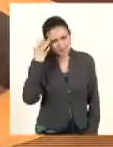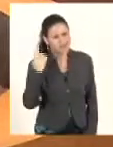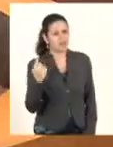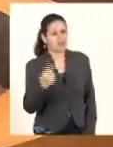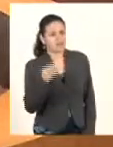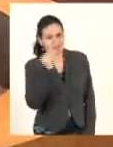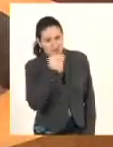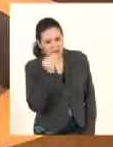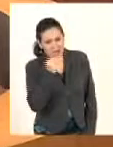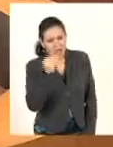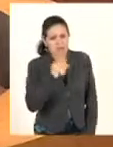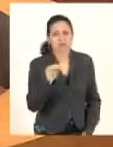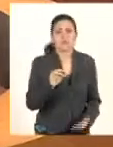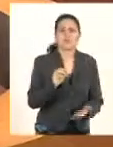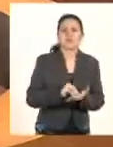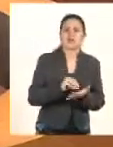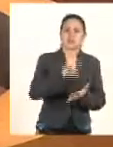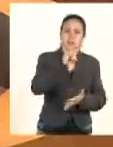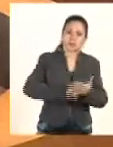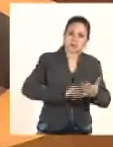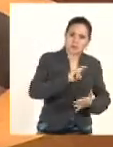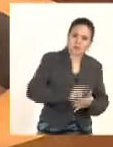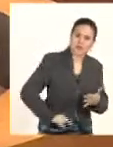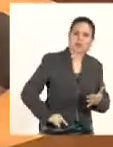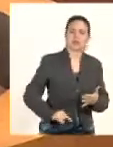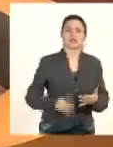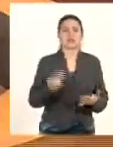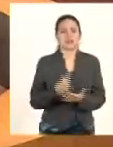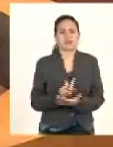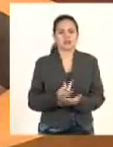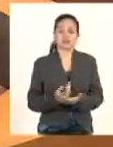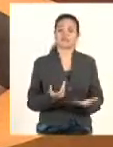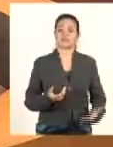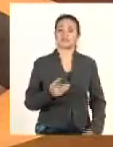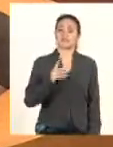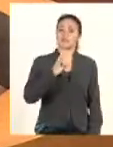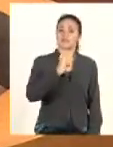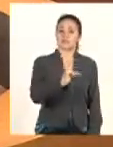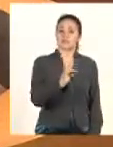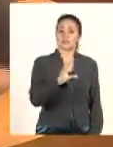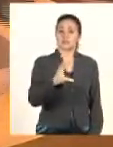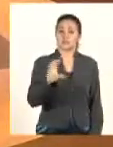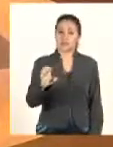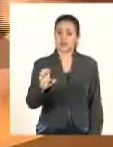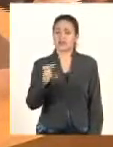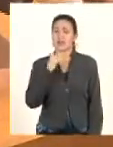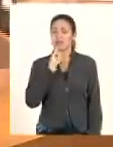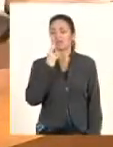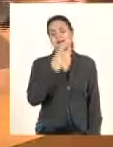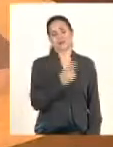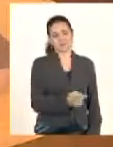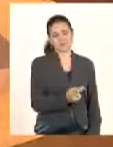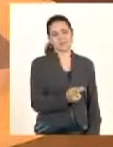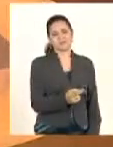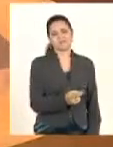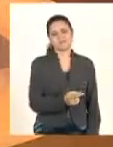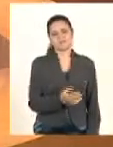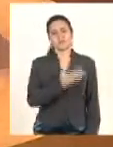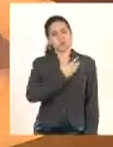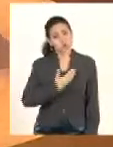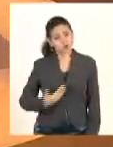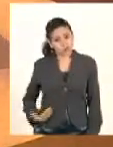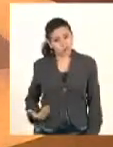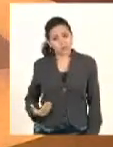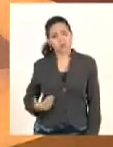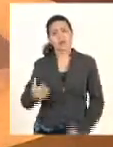documentos, fala de forma leviana, e o Tribunal de Contas deu a resposta. E o governo deu o braço a torcer por conta do